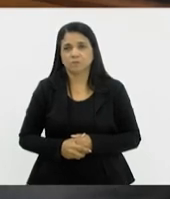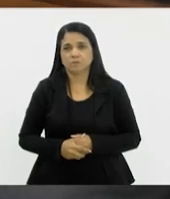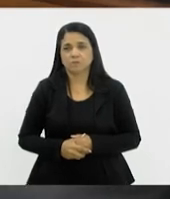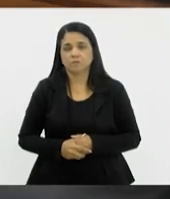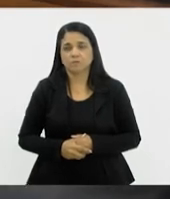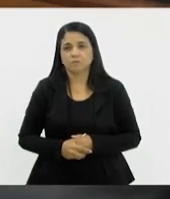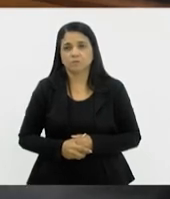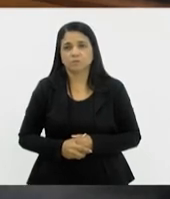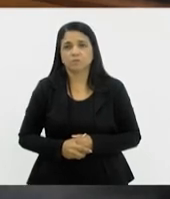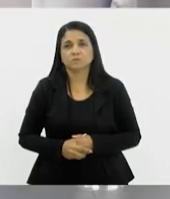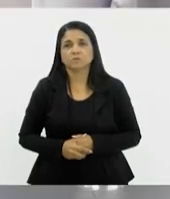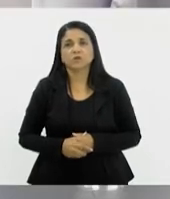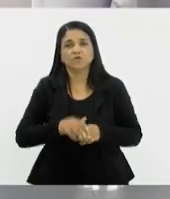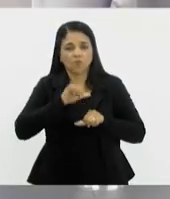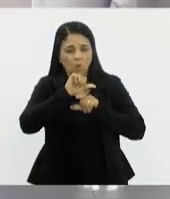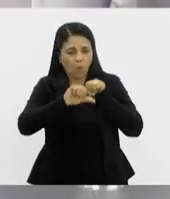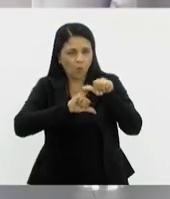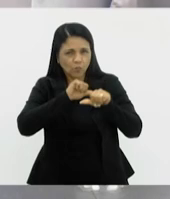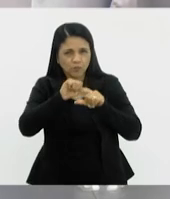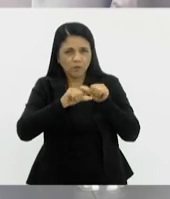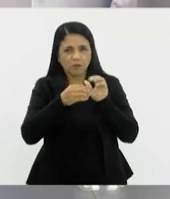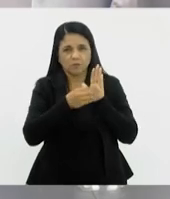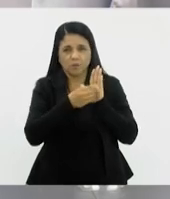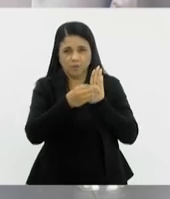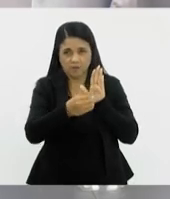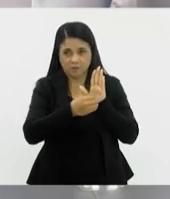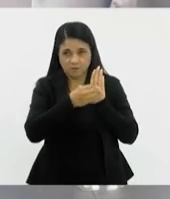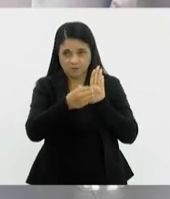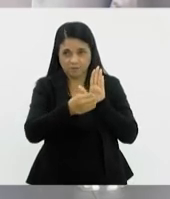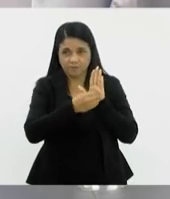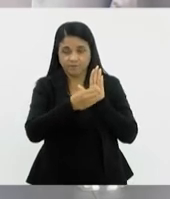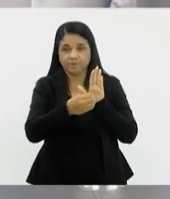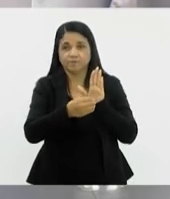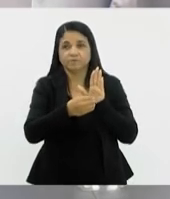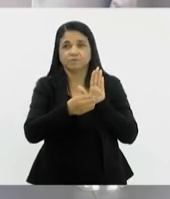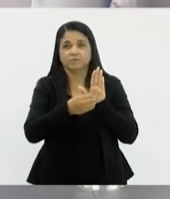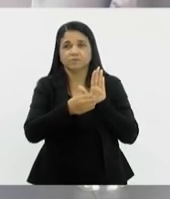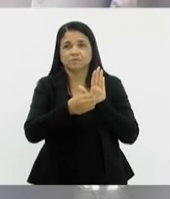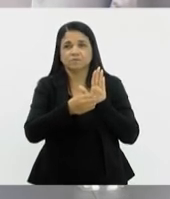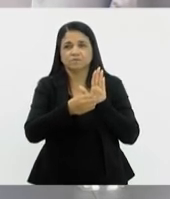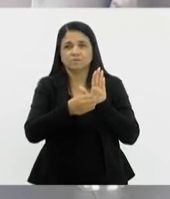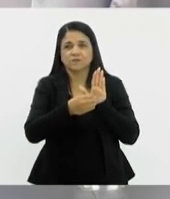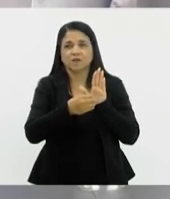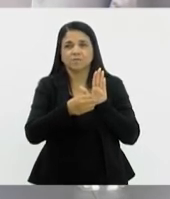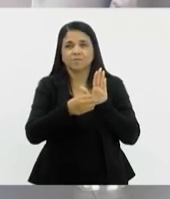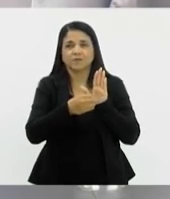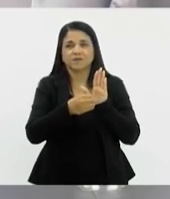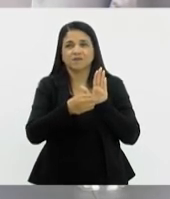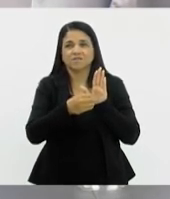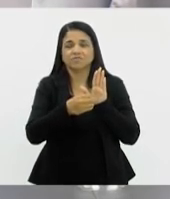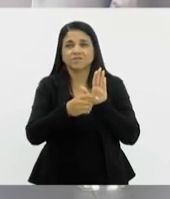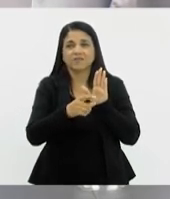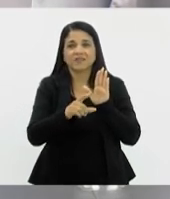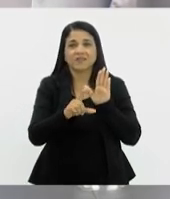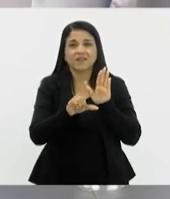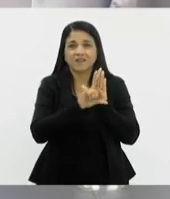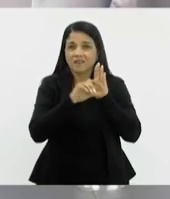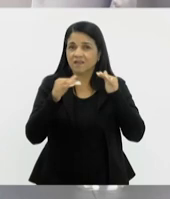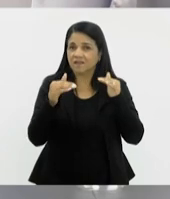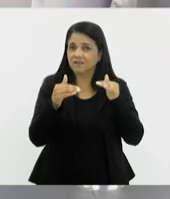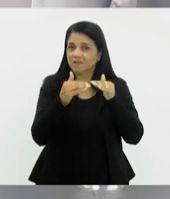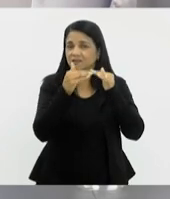Eu vou fazer uma alteração aqui no parecer, porque, na verdade, o parecer é pela legalidade. 42. É